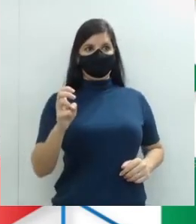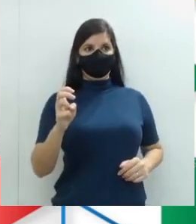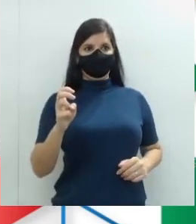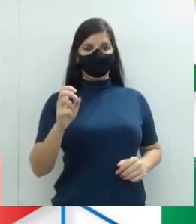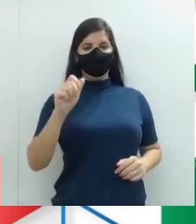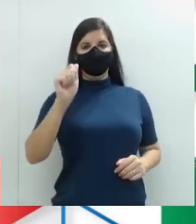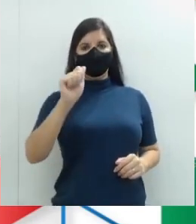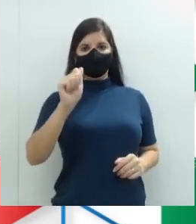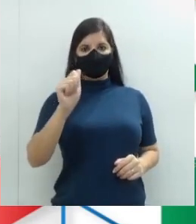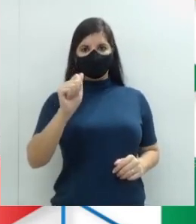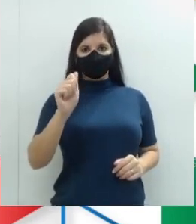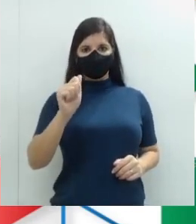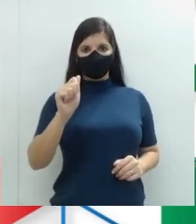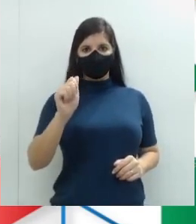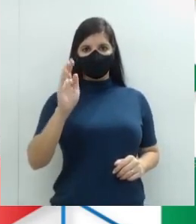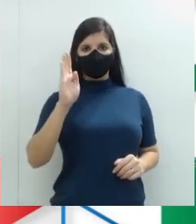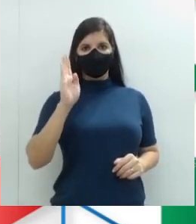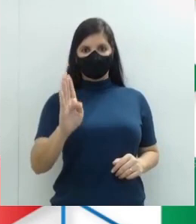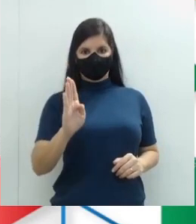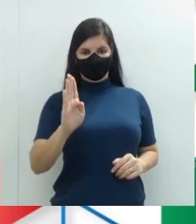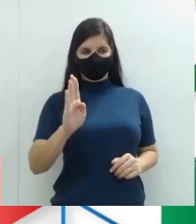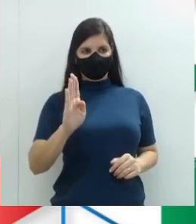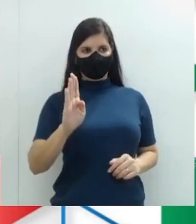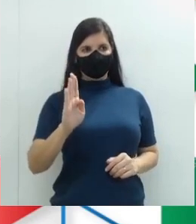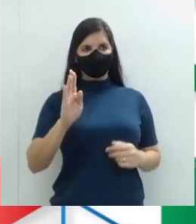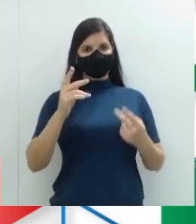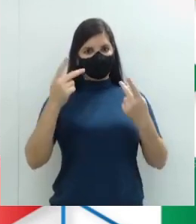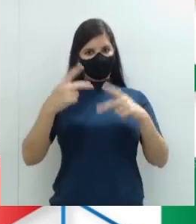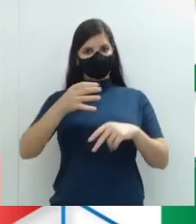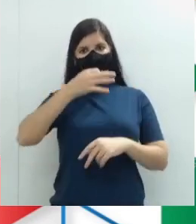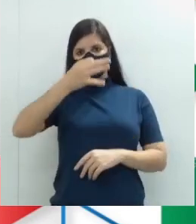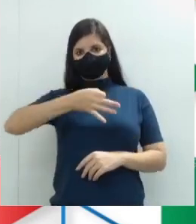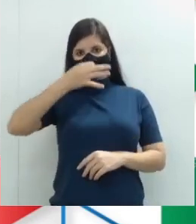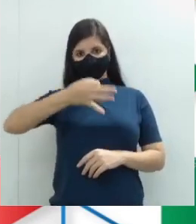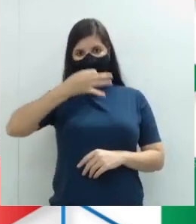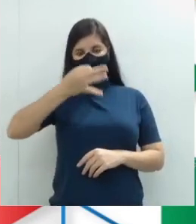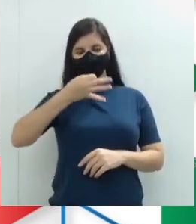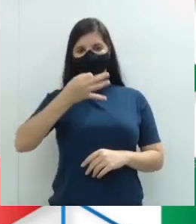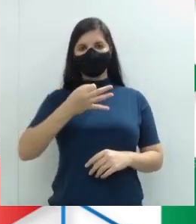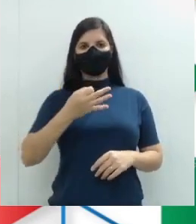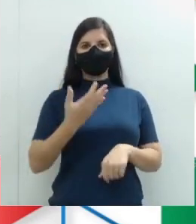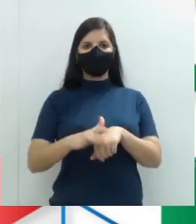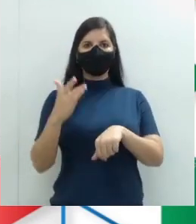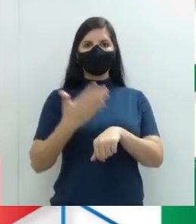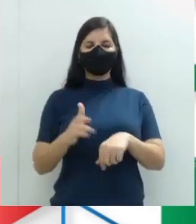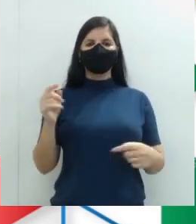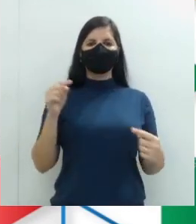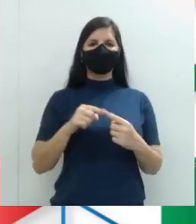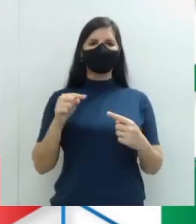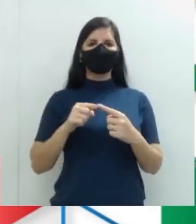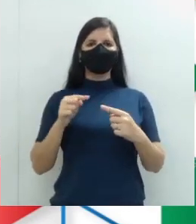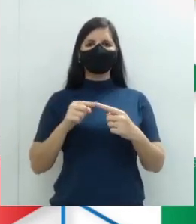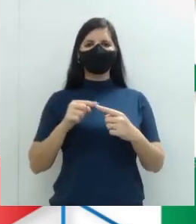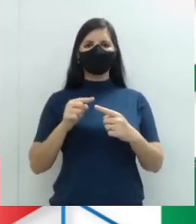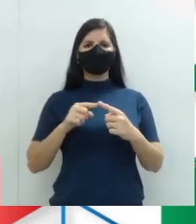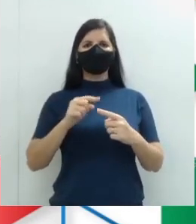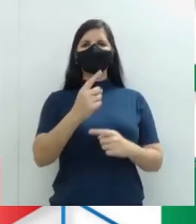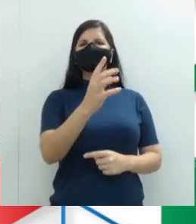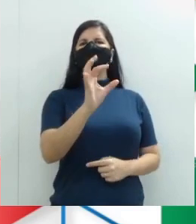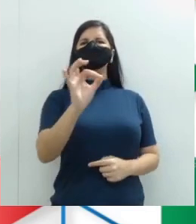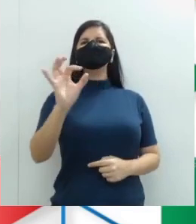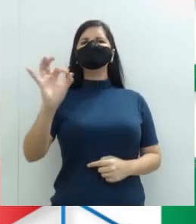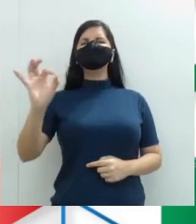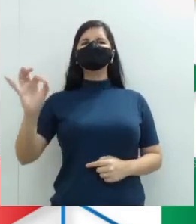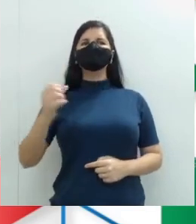item A e no item B. Em sua opinião, é mais prático determinar o centésimo